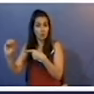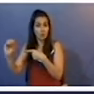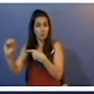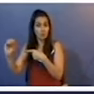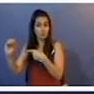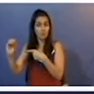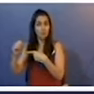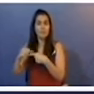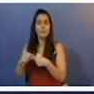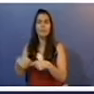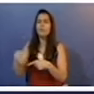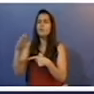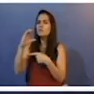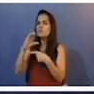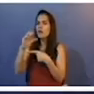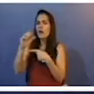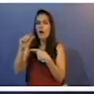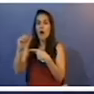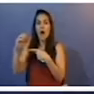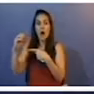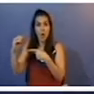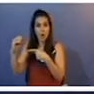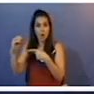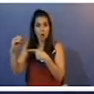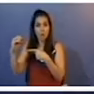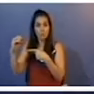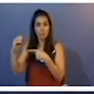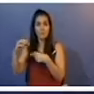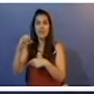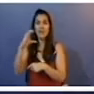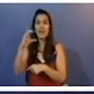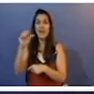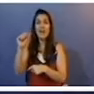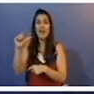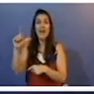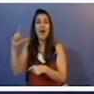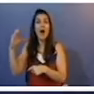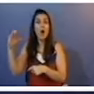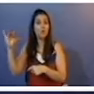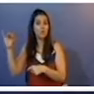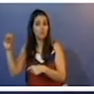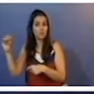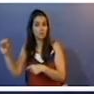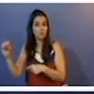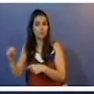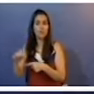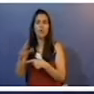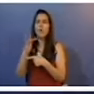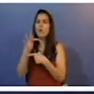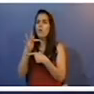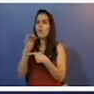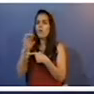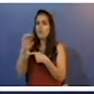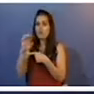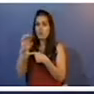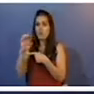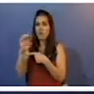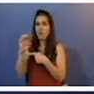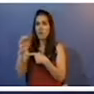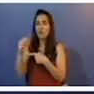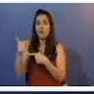o CaO, que é o óxido de cálcio, o F2O3, que é o óxido de ferro, e